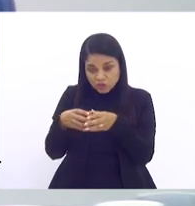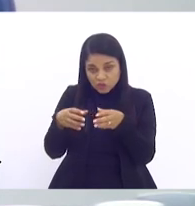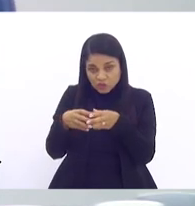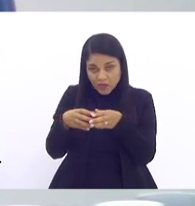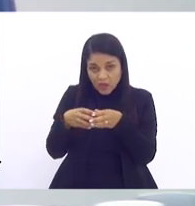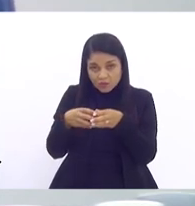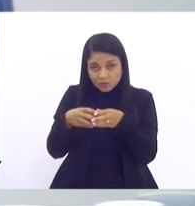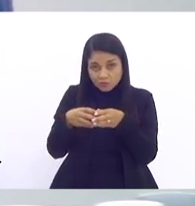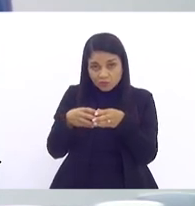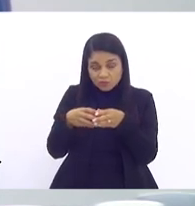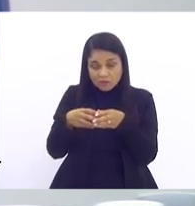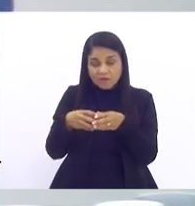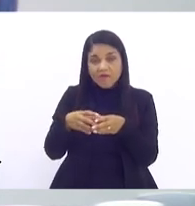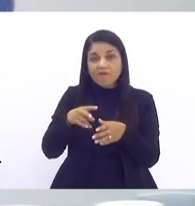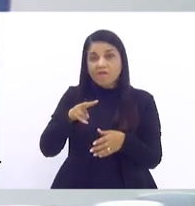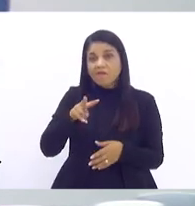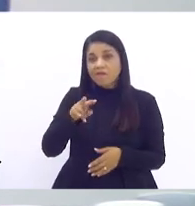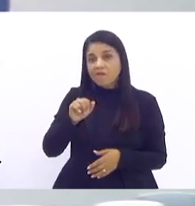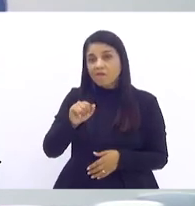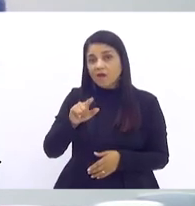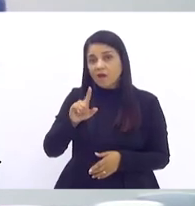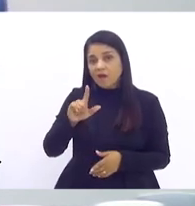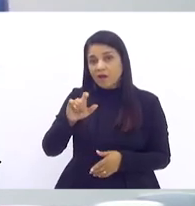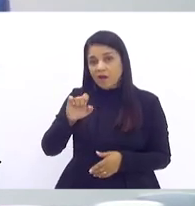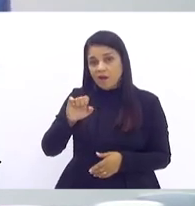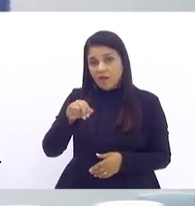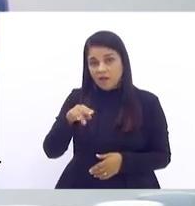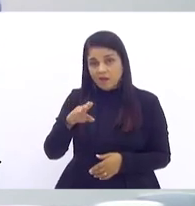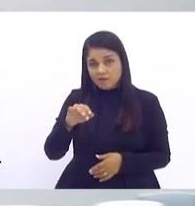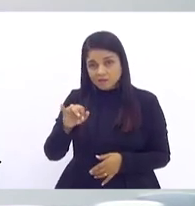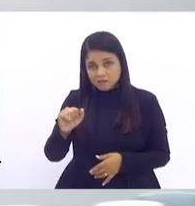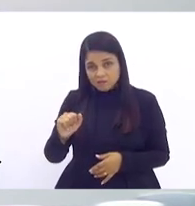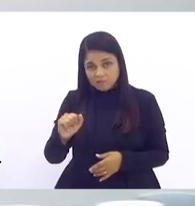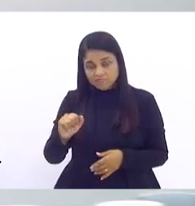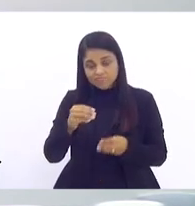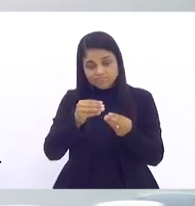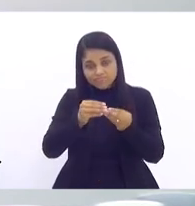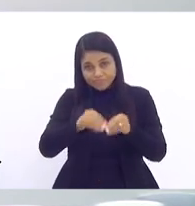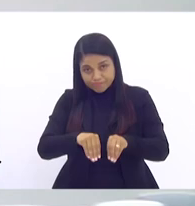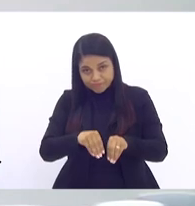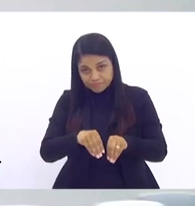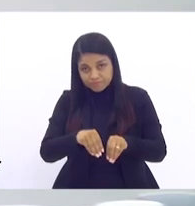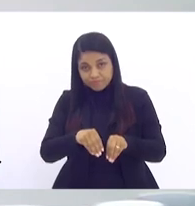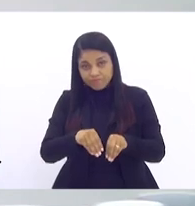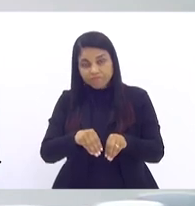Falência e teve uma um caminho muito